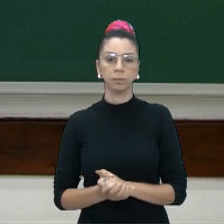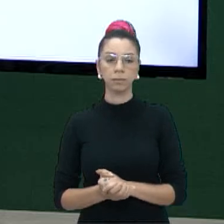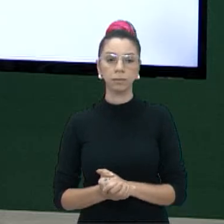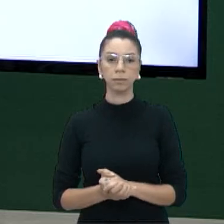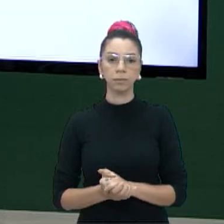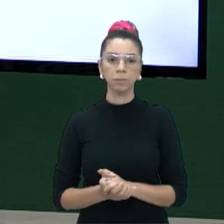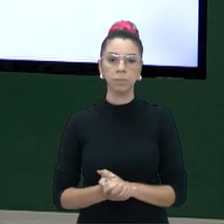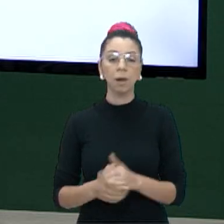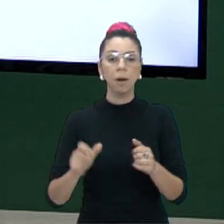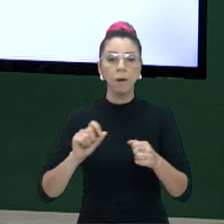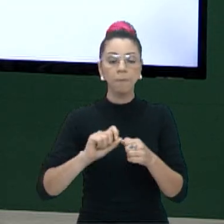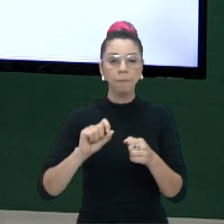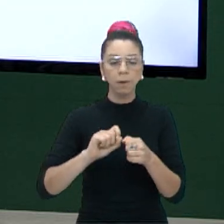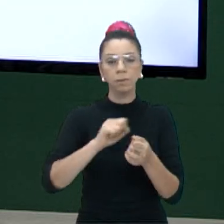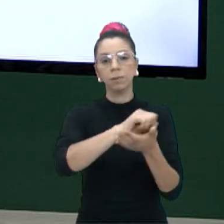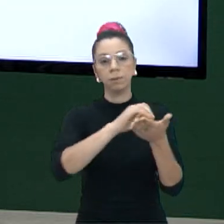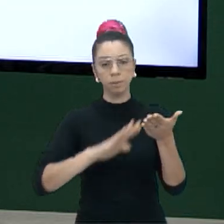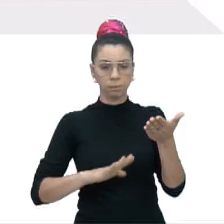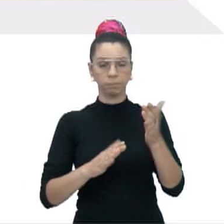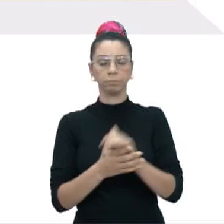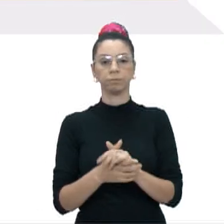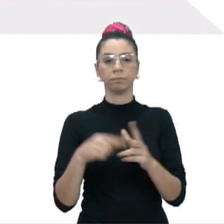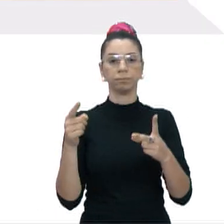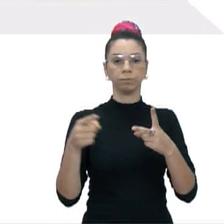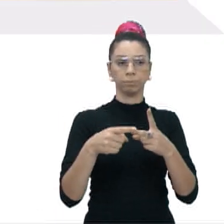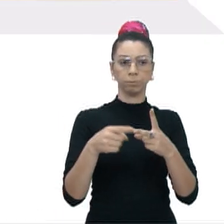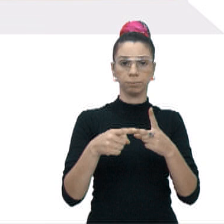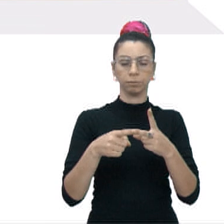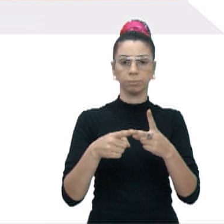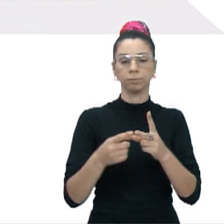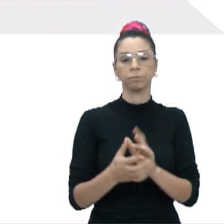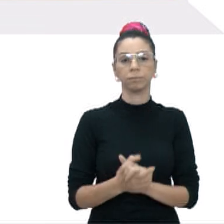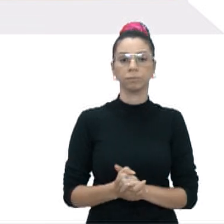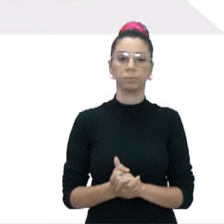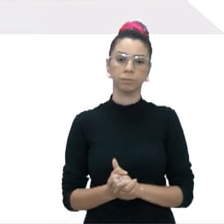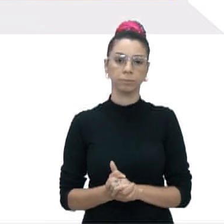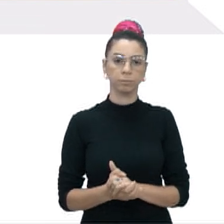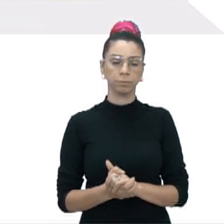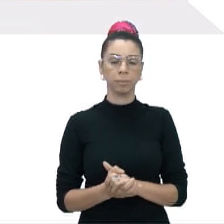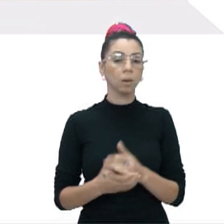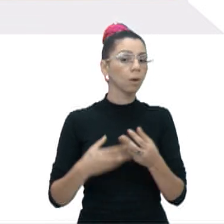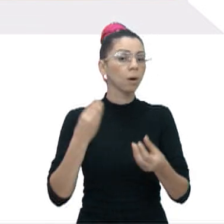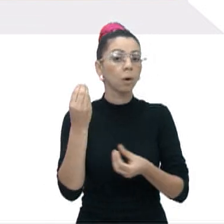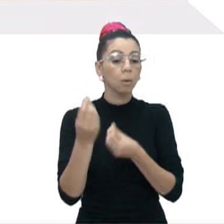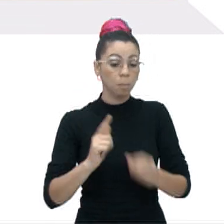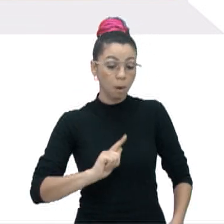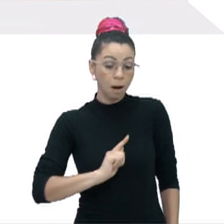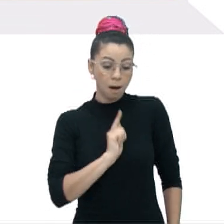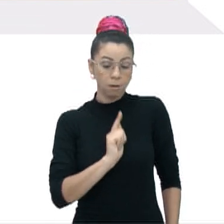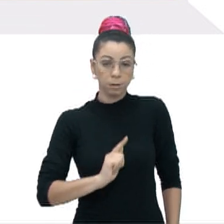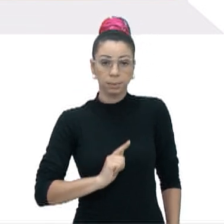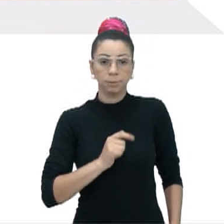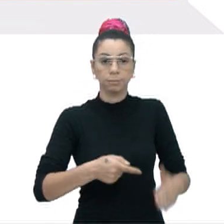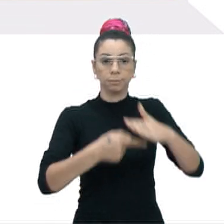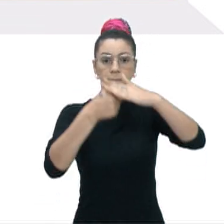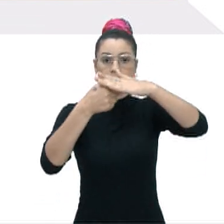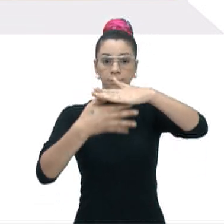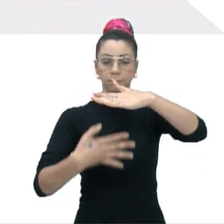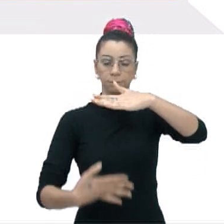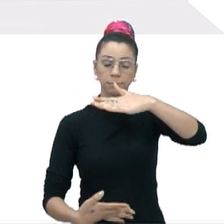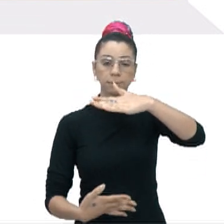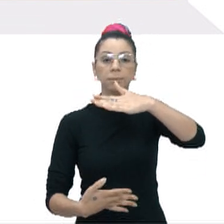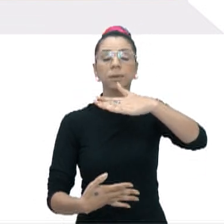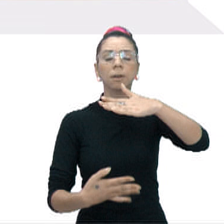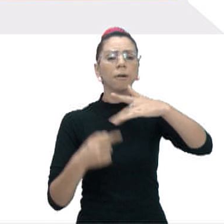Pessoal, agora façam a seguinte atividade. Atividade número 2. Como a gramática generativa